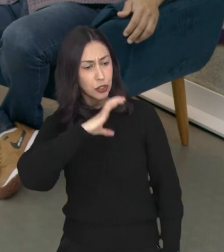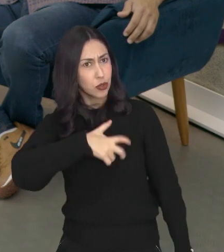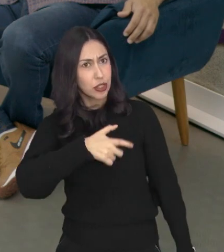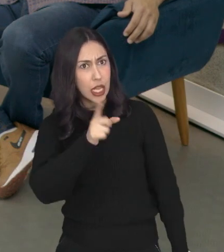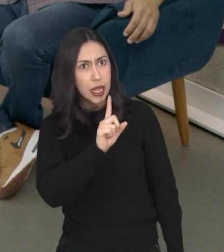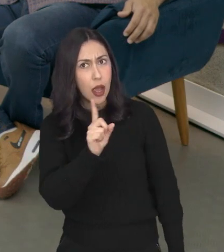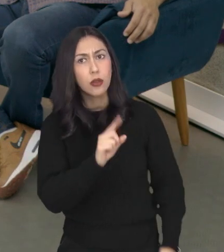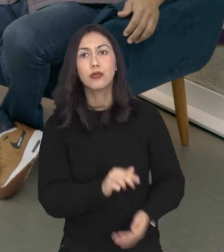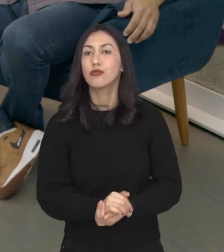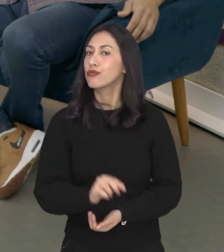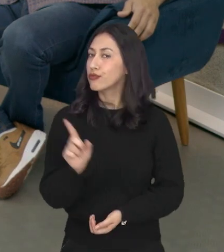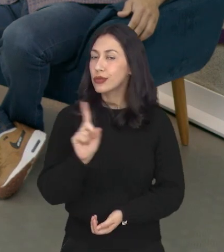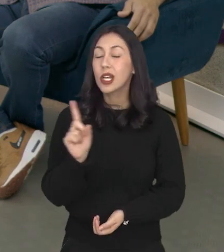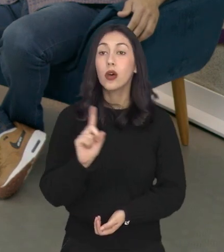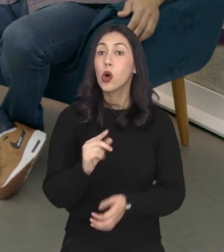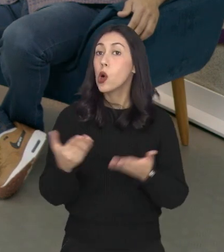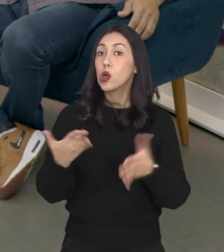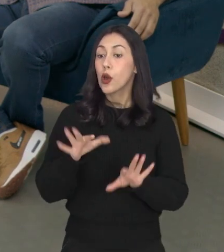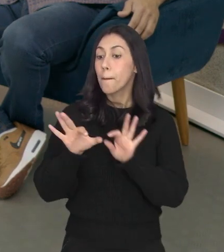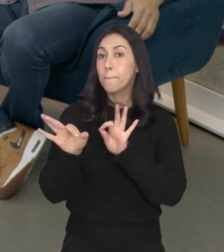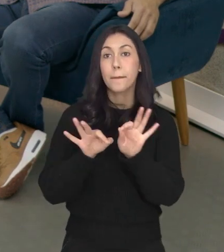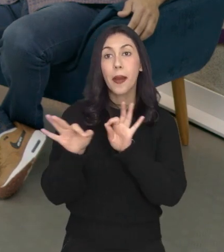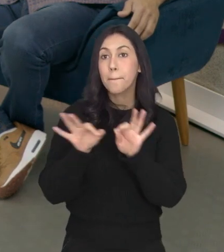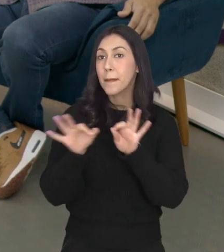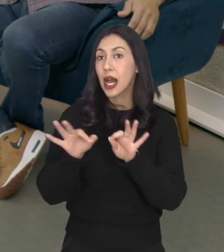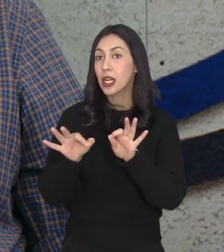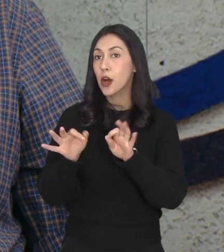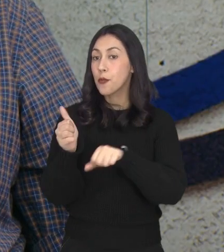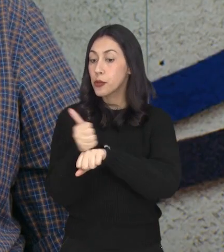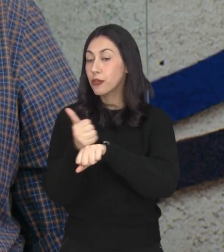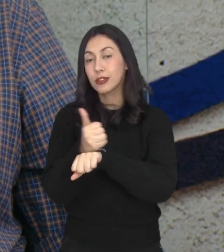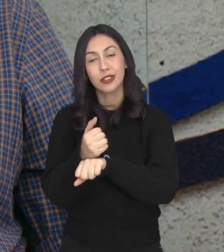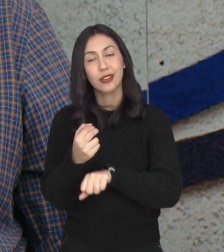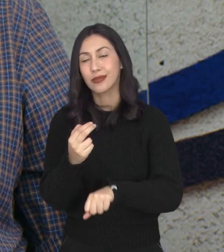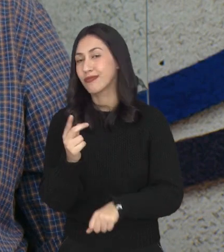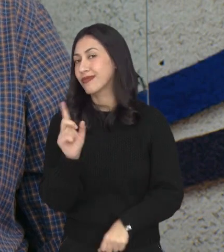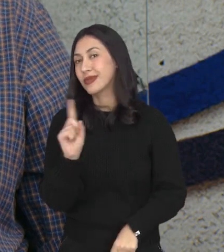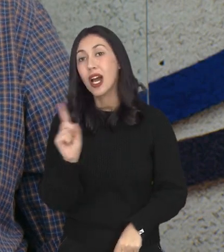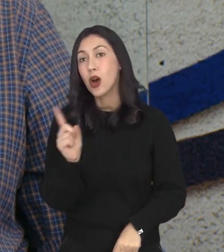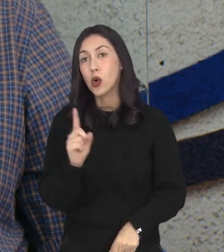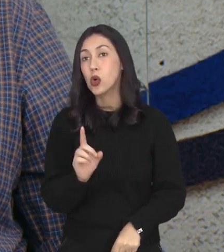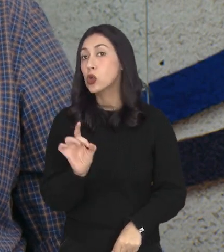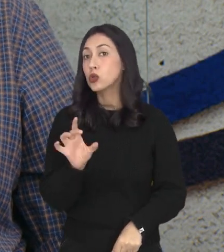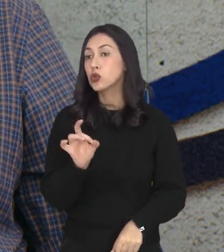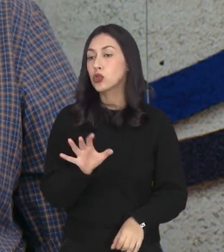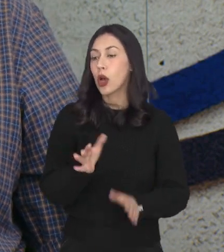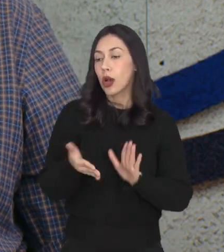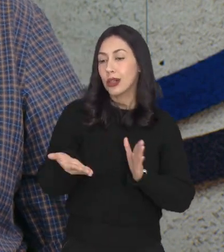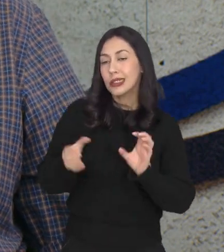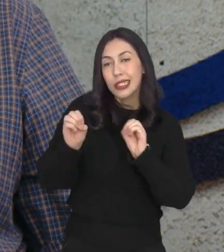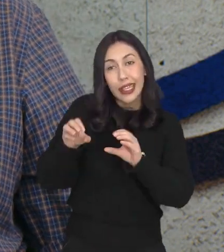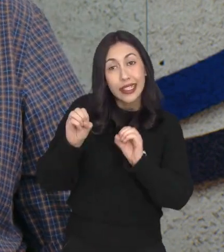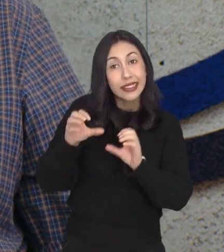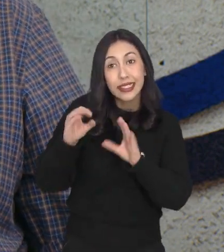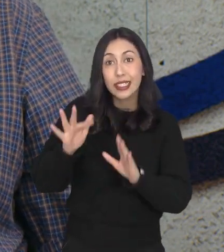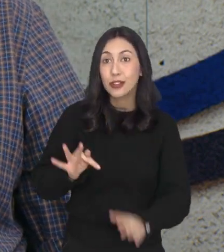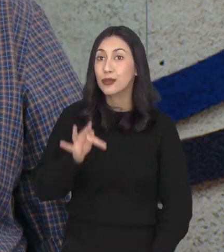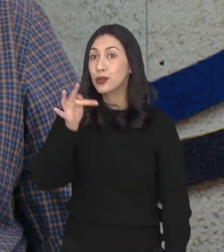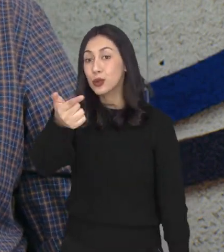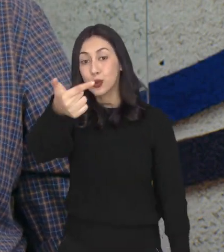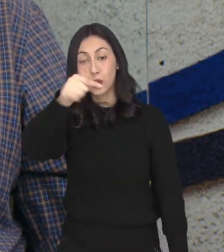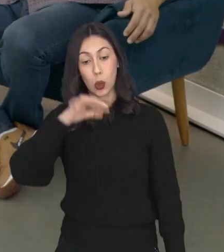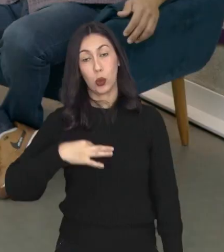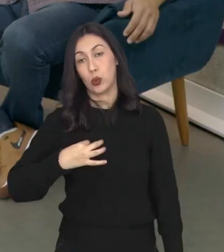acontece? O que acontece? O São José hoje não forma jogador. Forma jogador para outros clubes, não forma mais aqui para casa. E